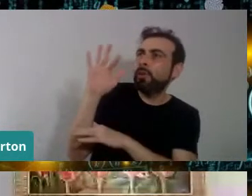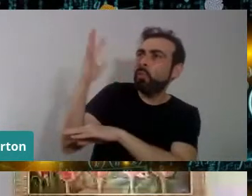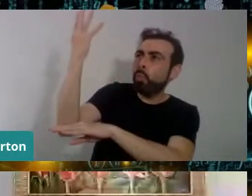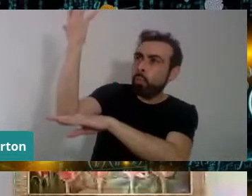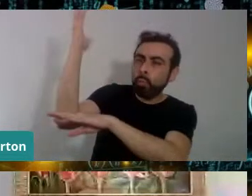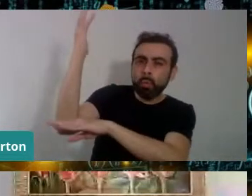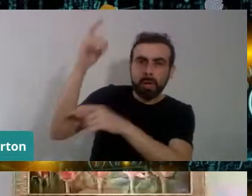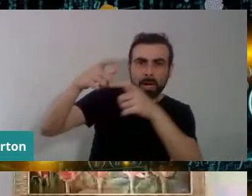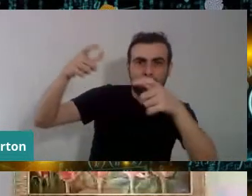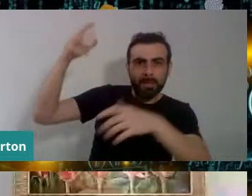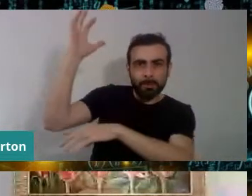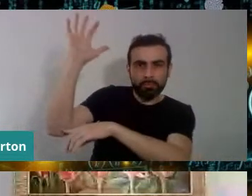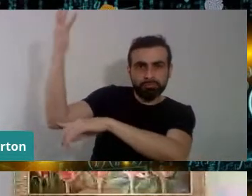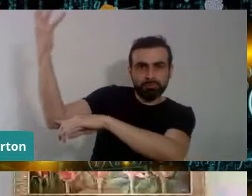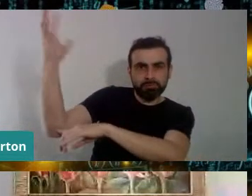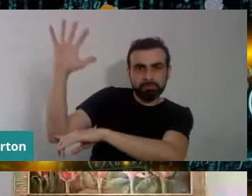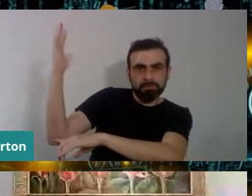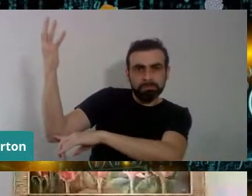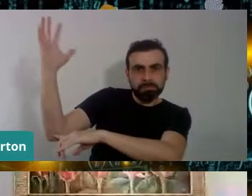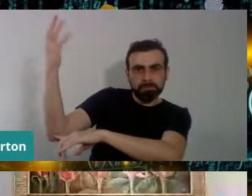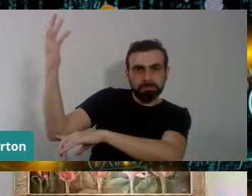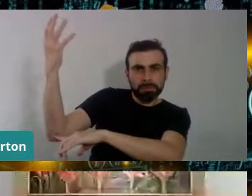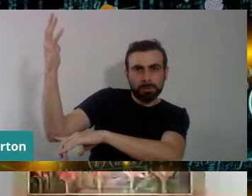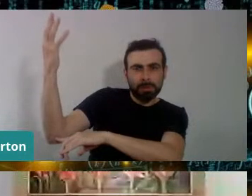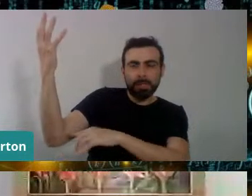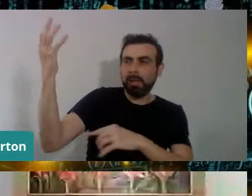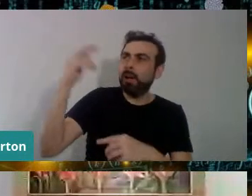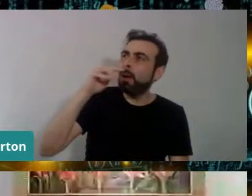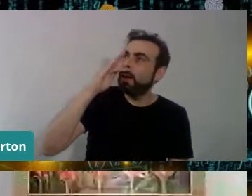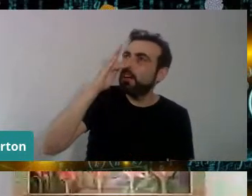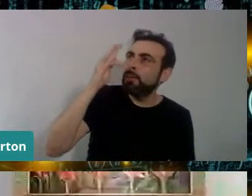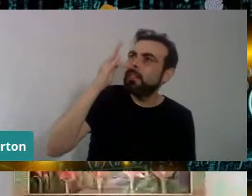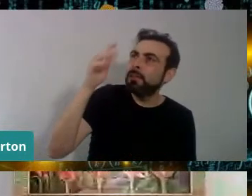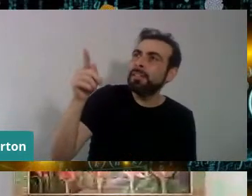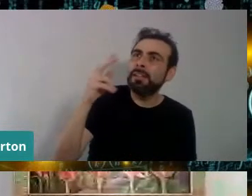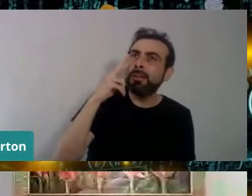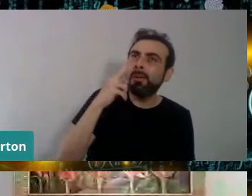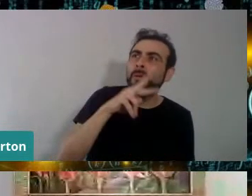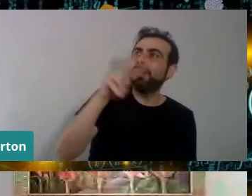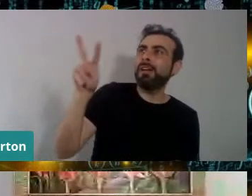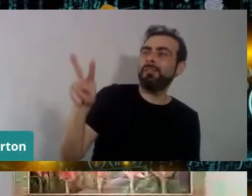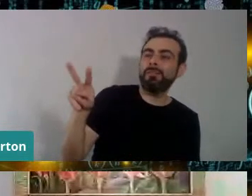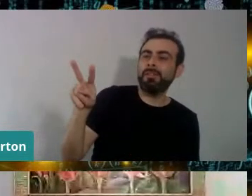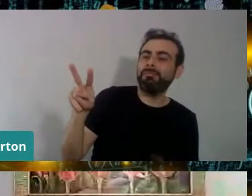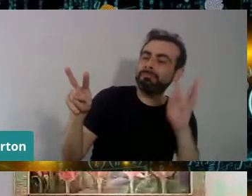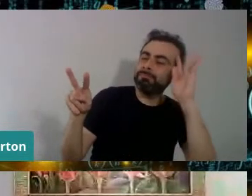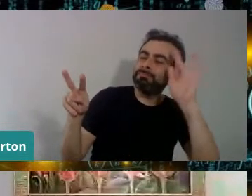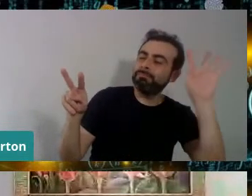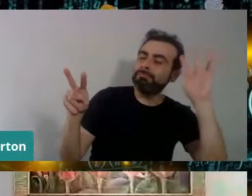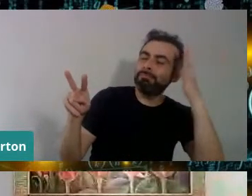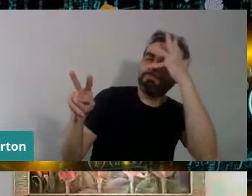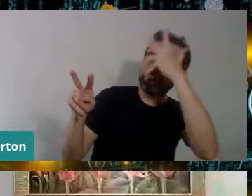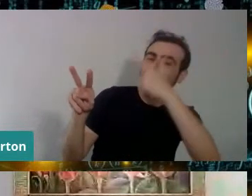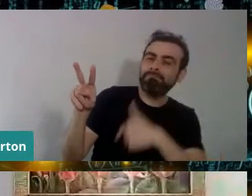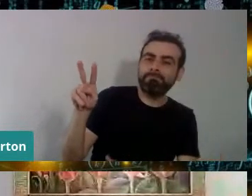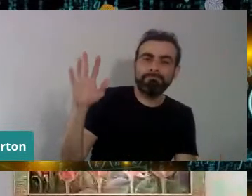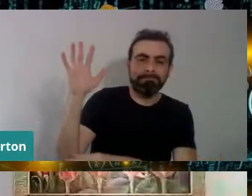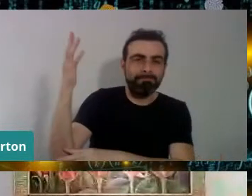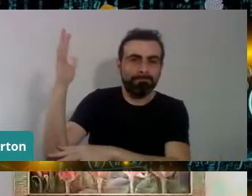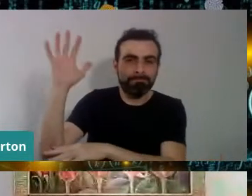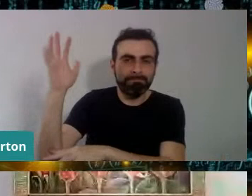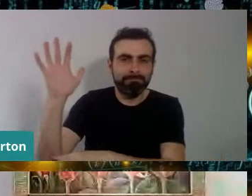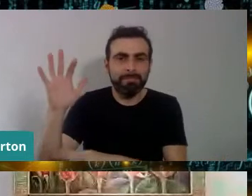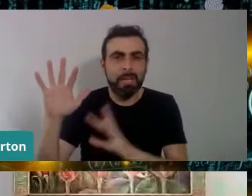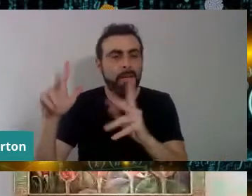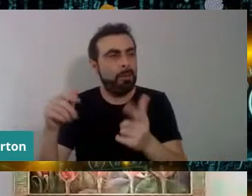meu trabalho ali, com a cabeça quente, aquilo parece que descansava a cabeça só de ver a beleza dos pés de pé, né? E agora eu fiquei